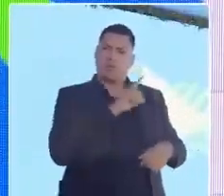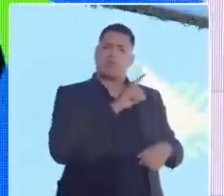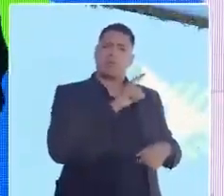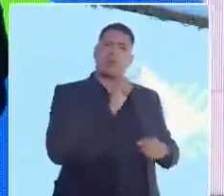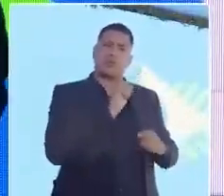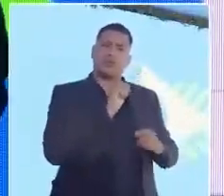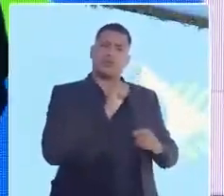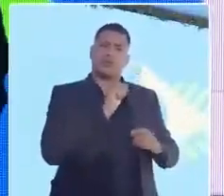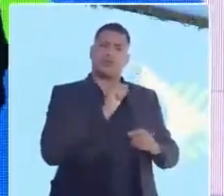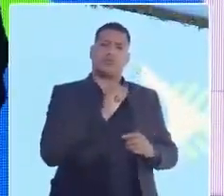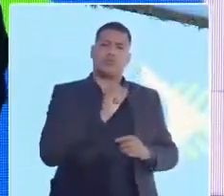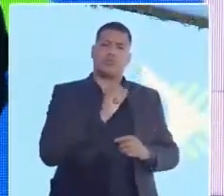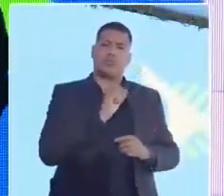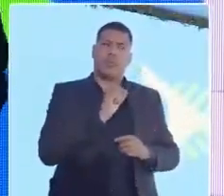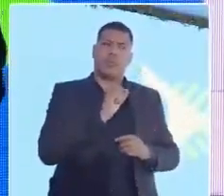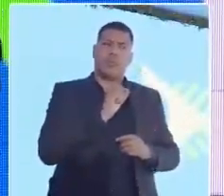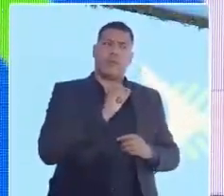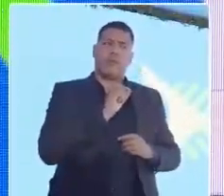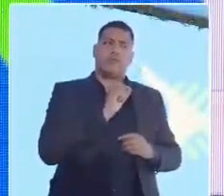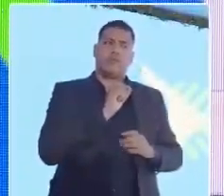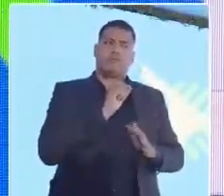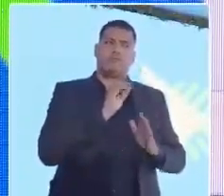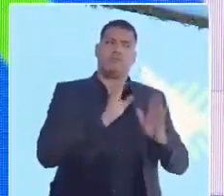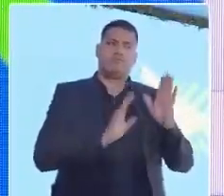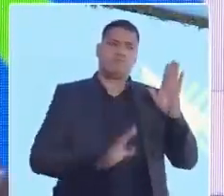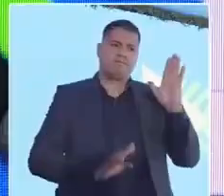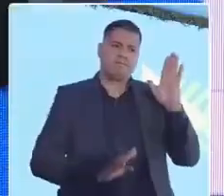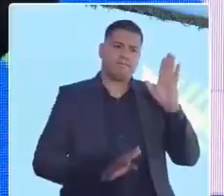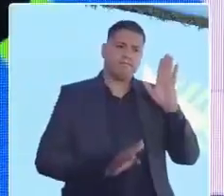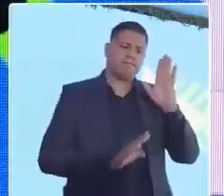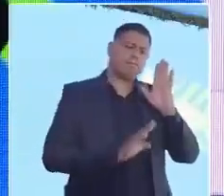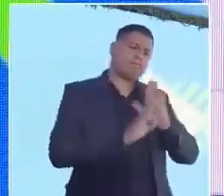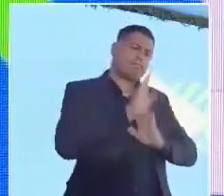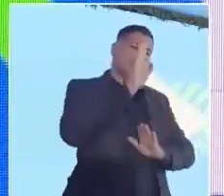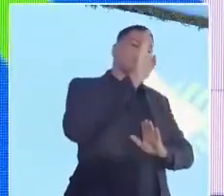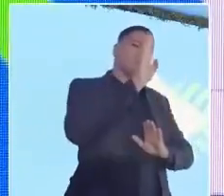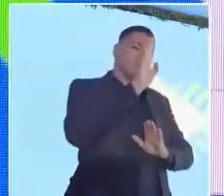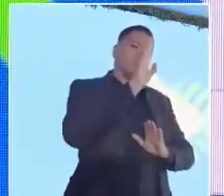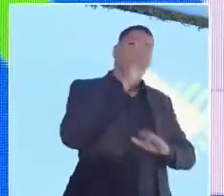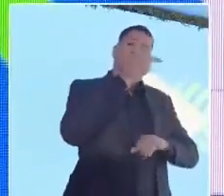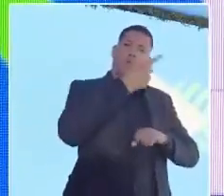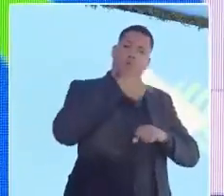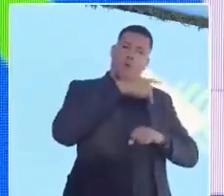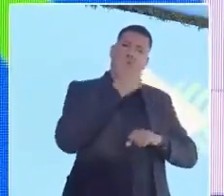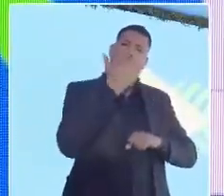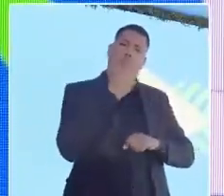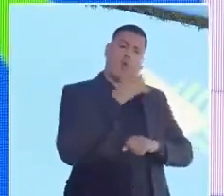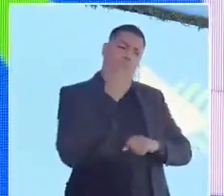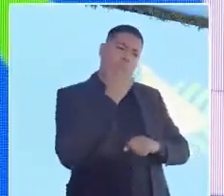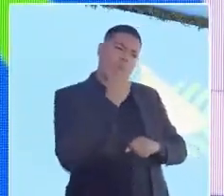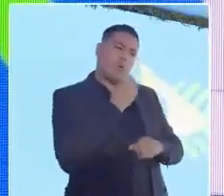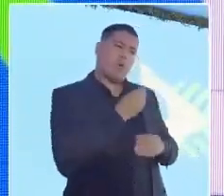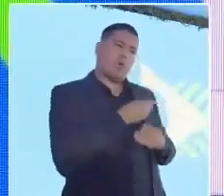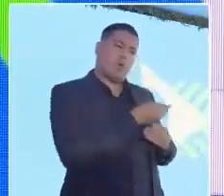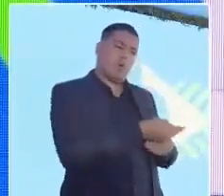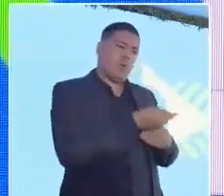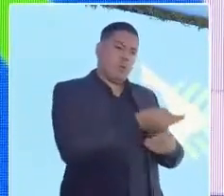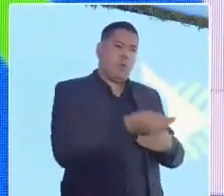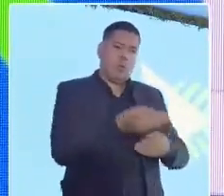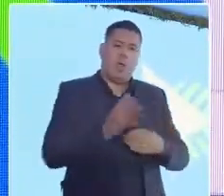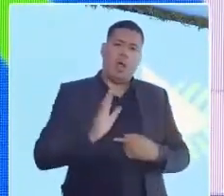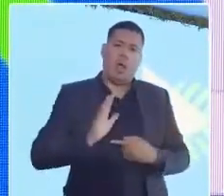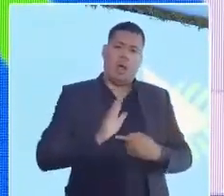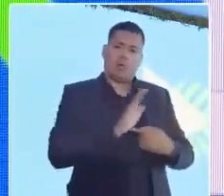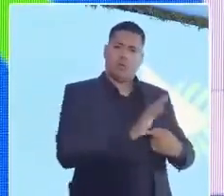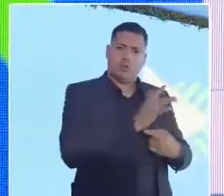ser o lugar que alimenta o seu país a sua região e o do